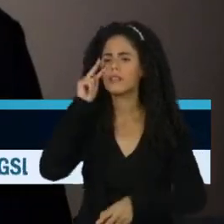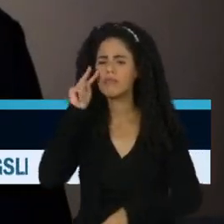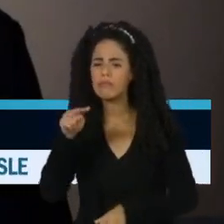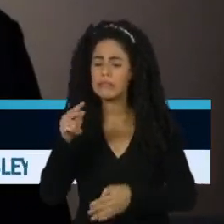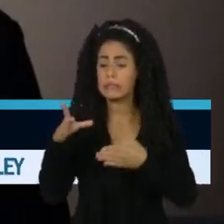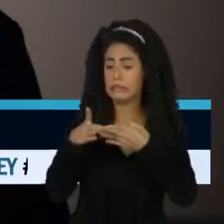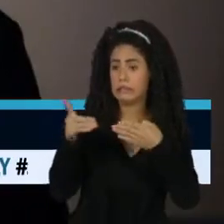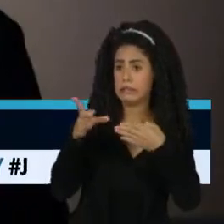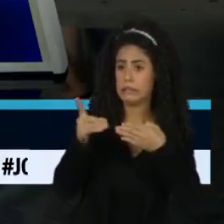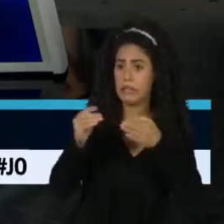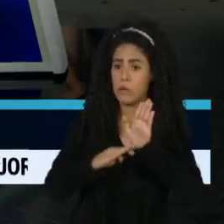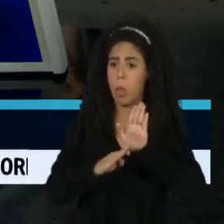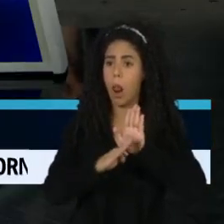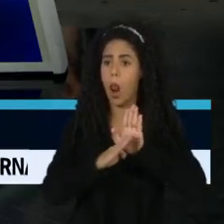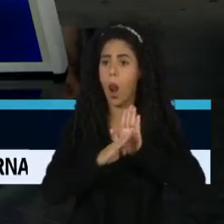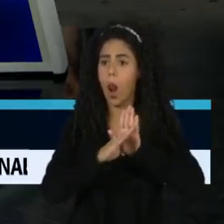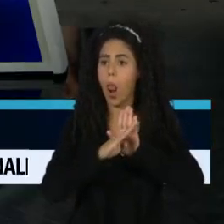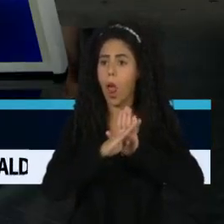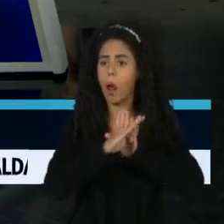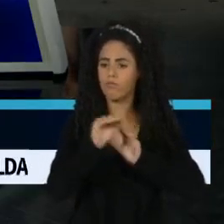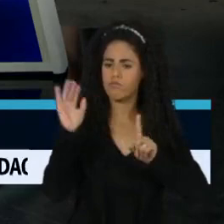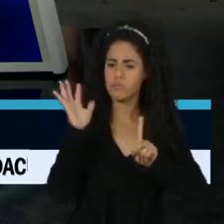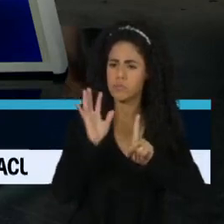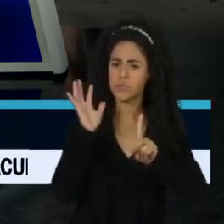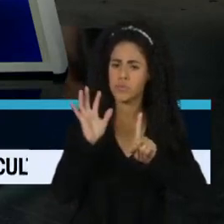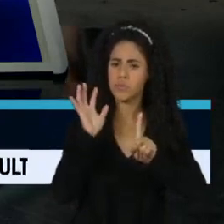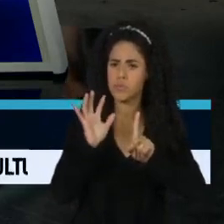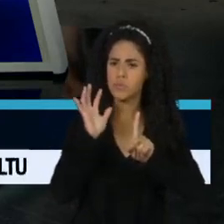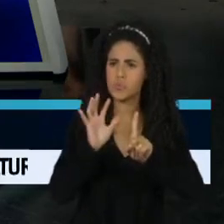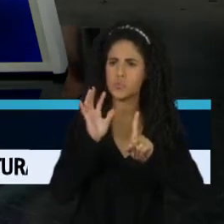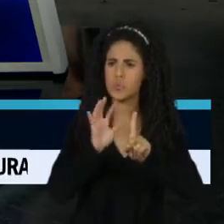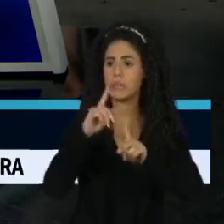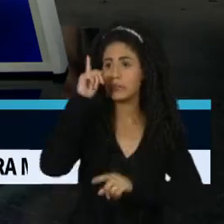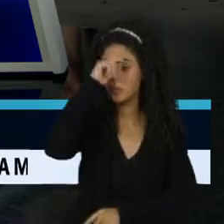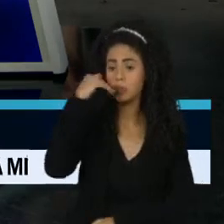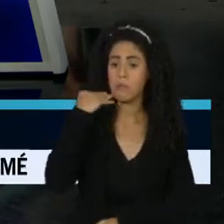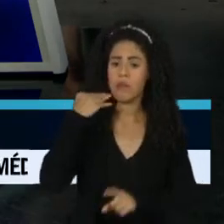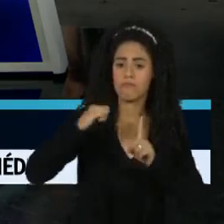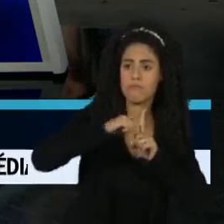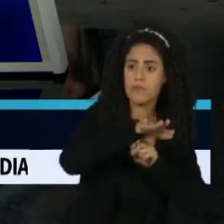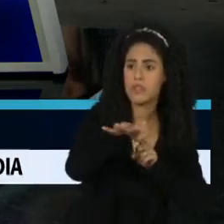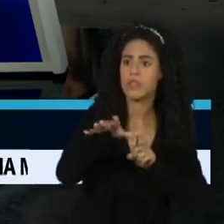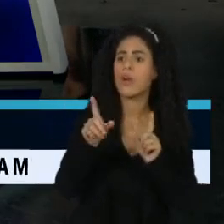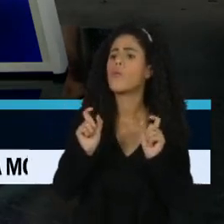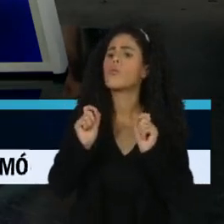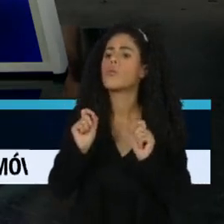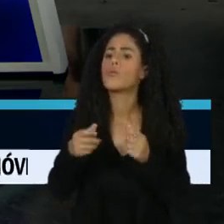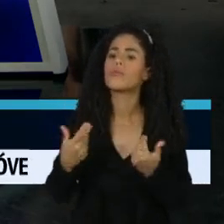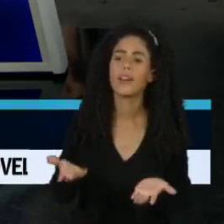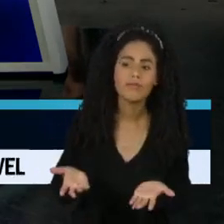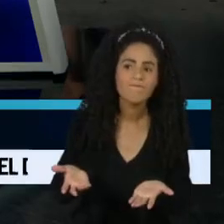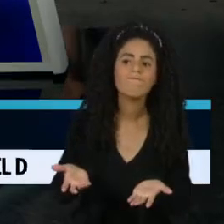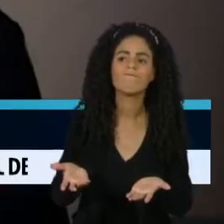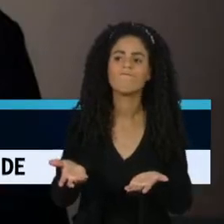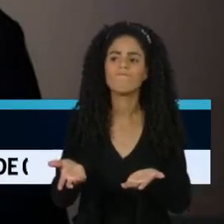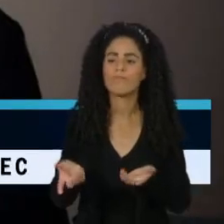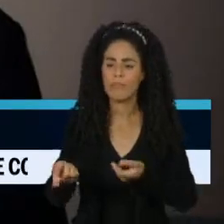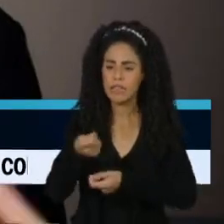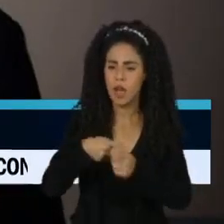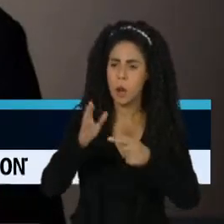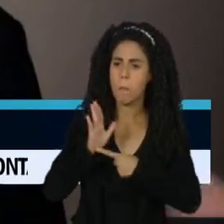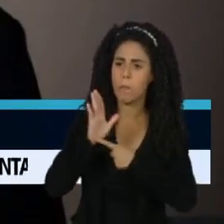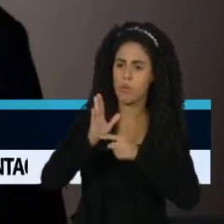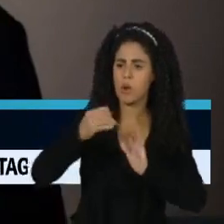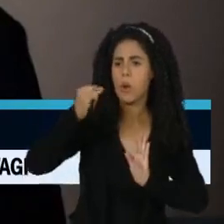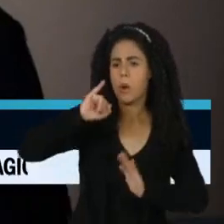porque enquanto houver essa pressão no dólar, vai ser impossível o Banco Central parar com essa rodada de elevações